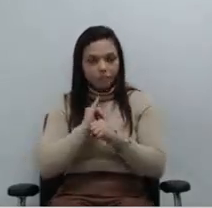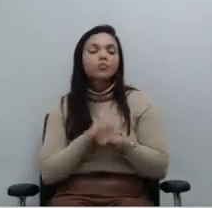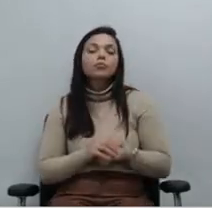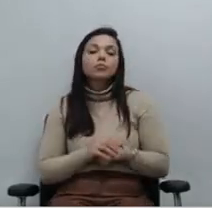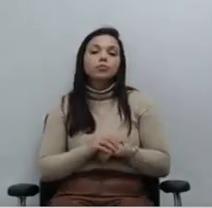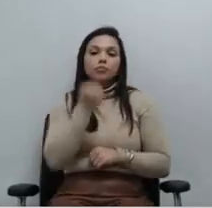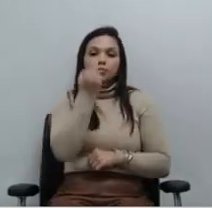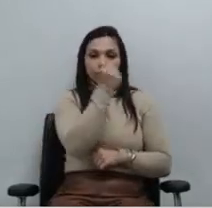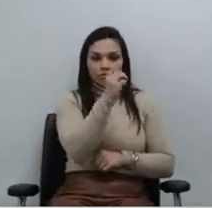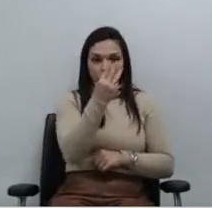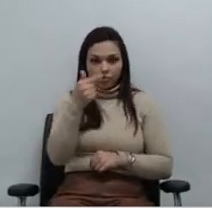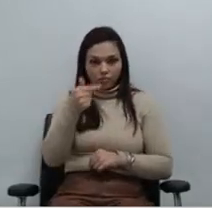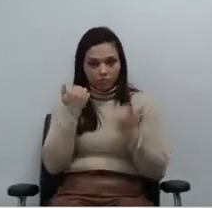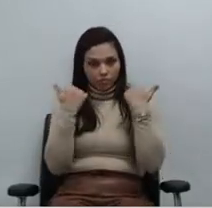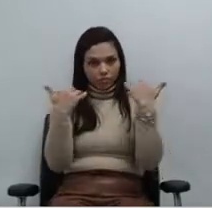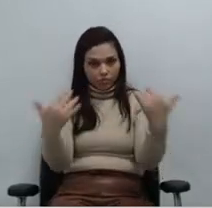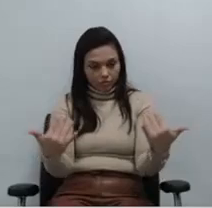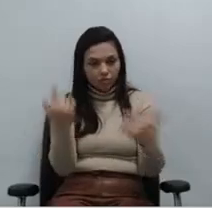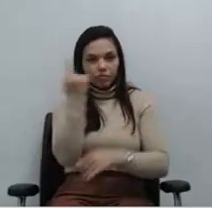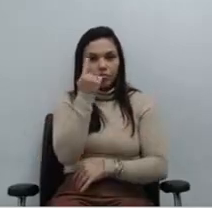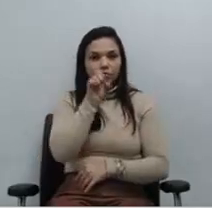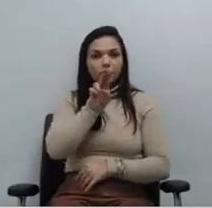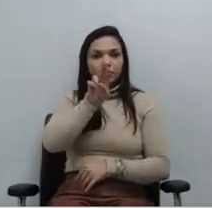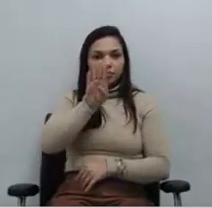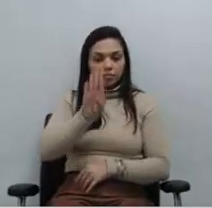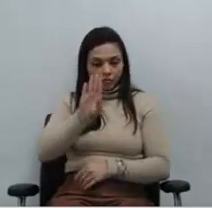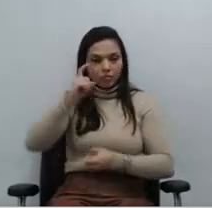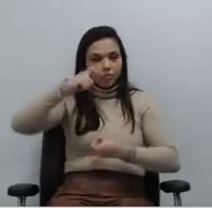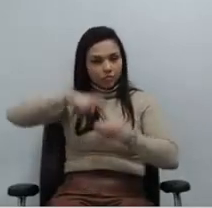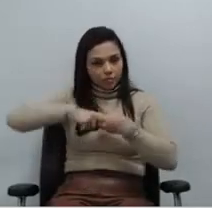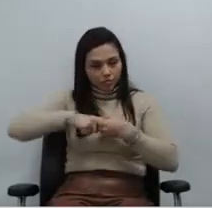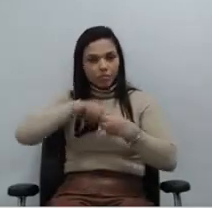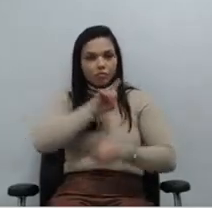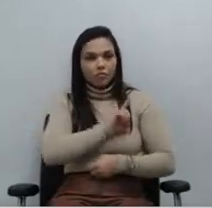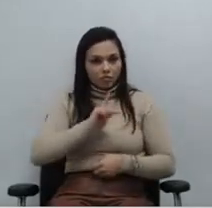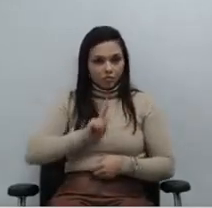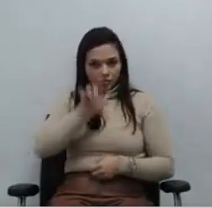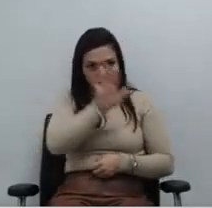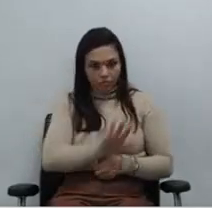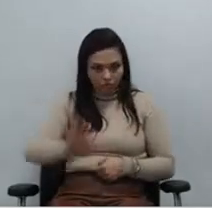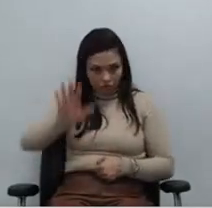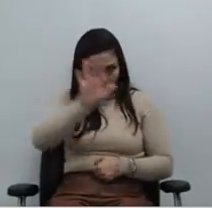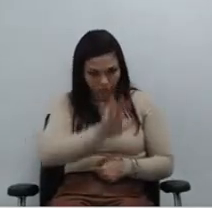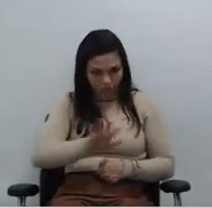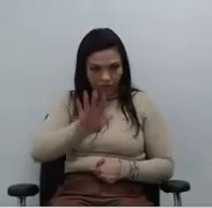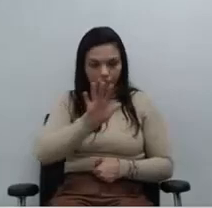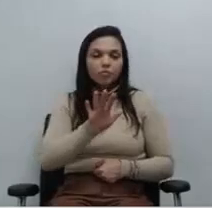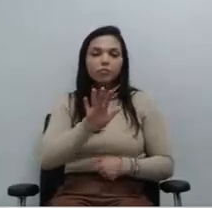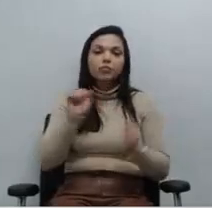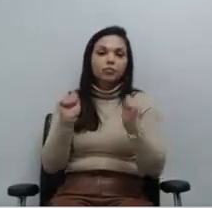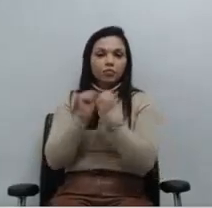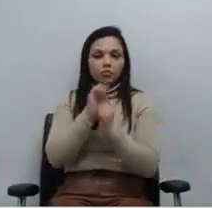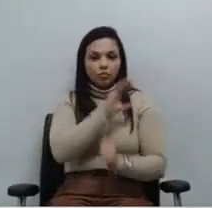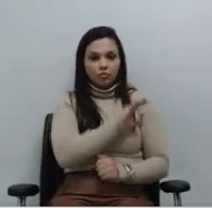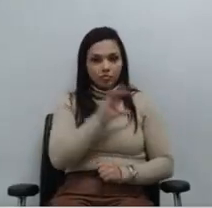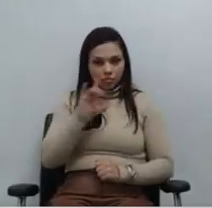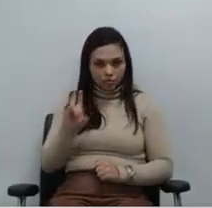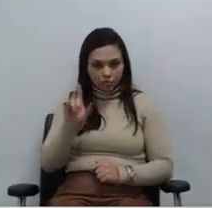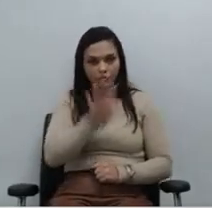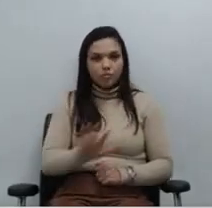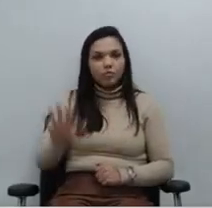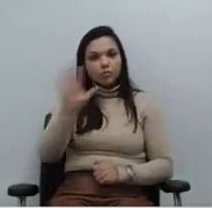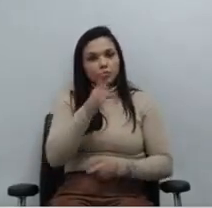ordinária do Conselho Superior, a primeira subdefensora pública geral, acompanhada da Coordenadoria Geral de Administração, apresentou a